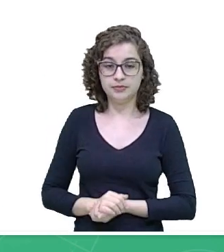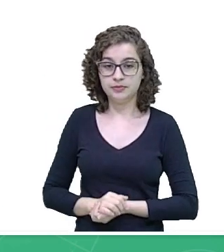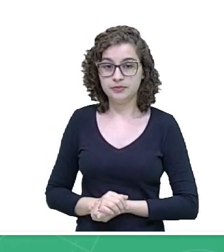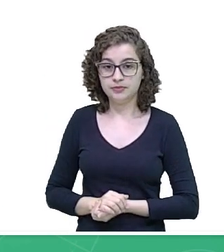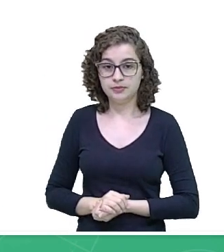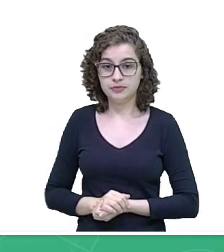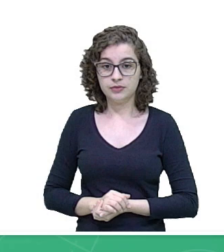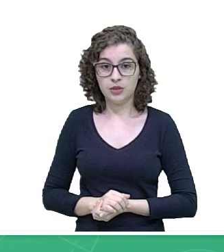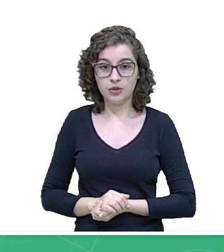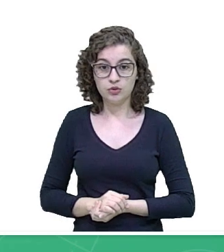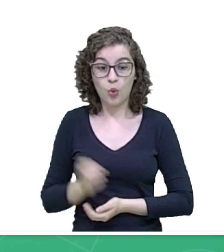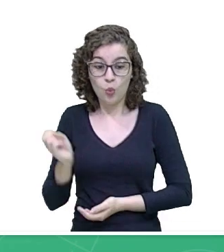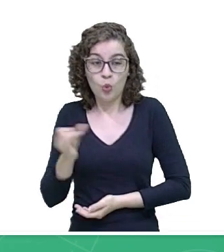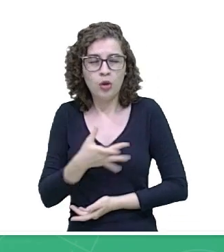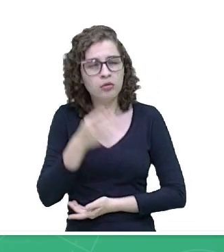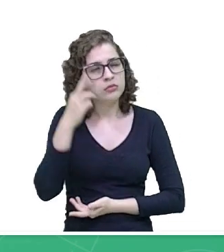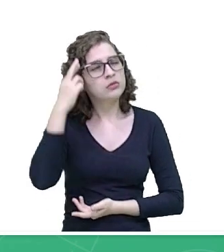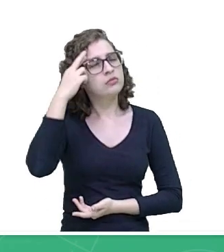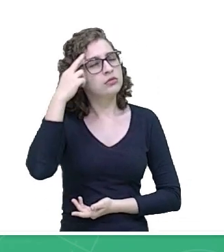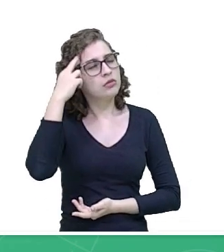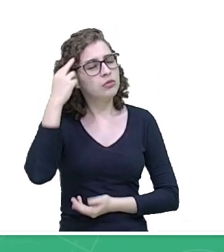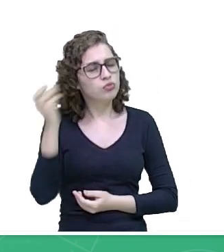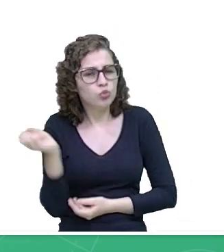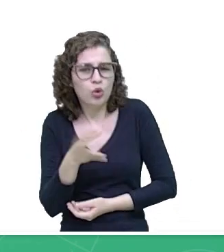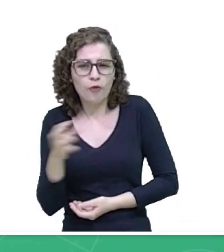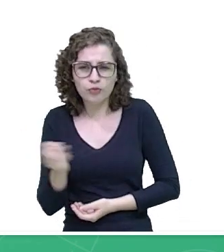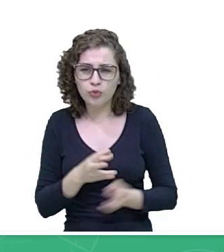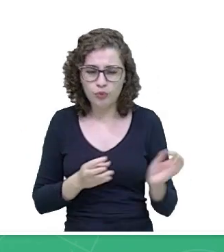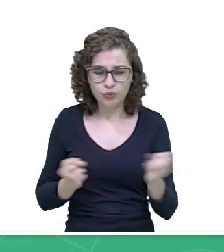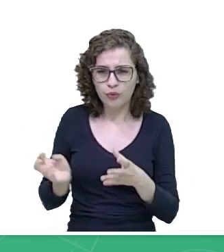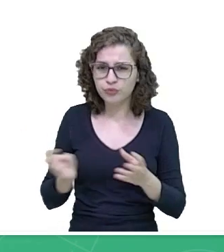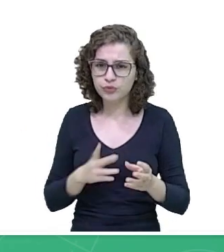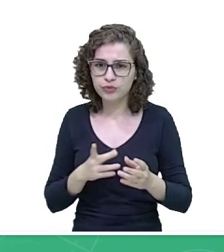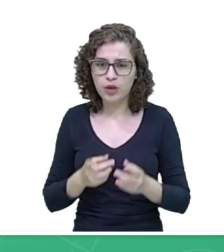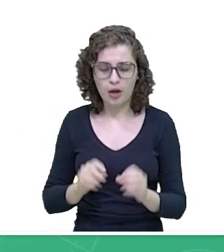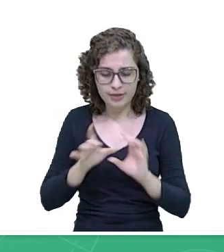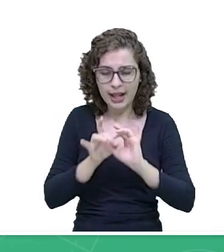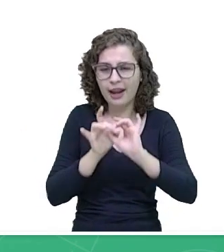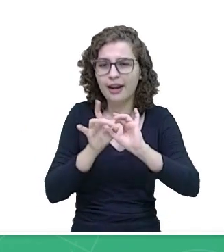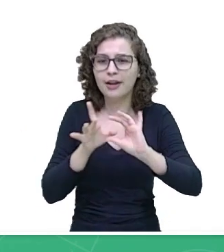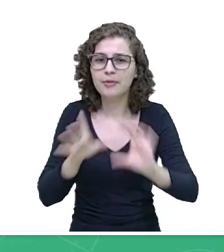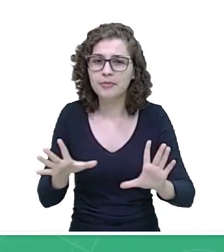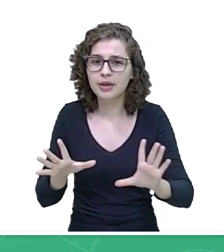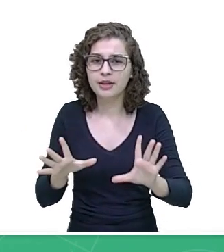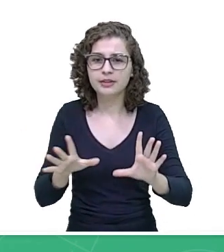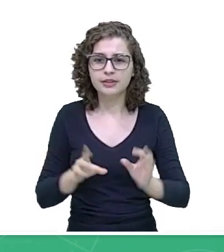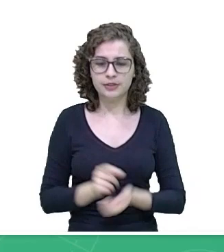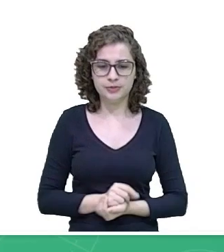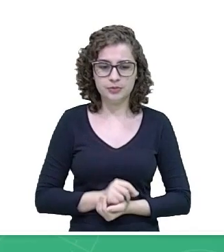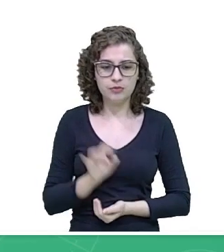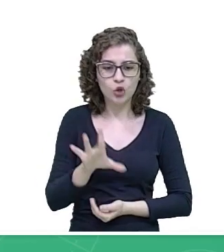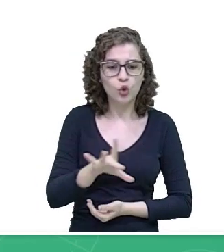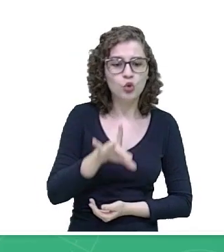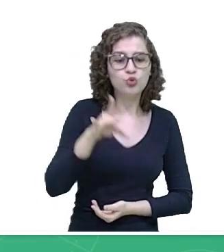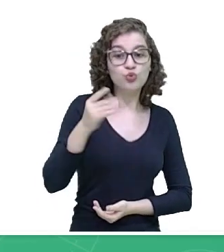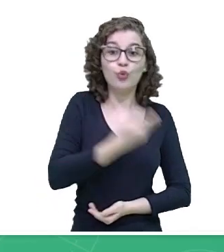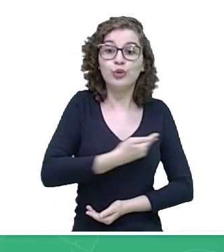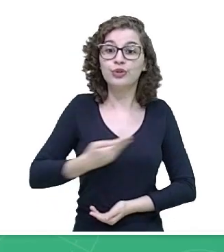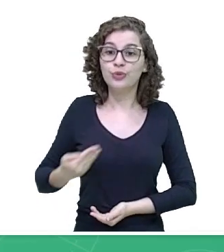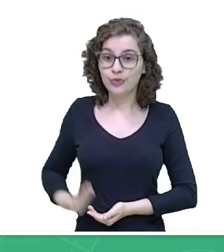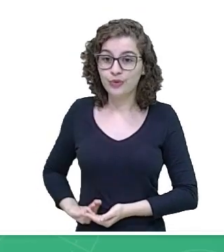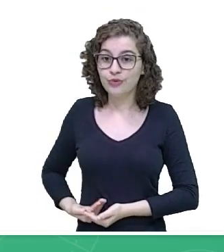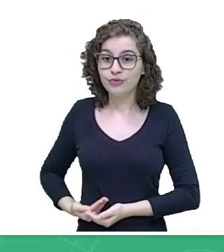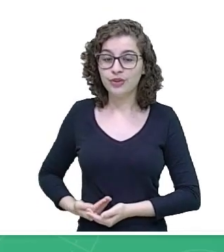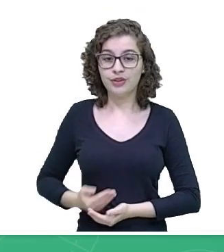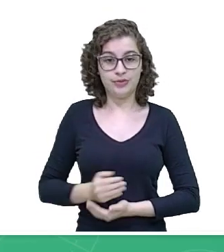transformar, trazer pensamentos inovadores. A ideia de liberdade, a ideia de escolher os seus próprios governantes, tudo